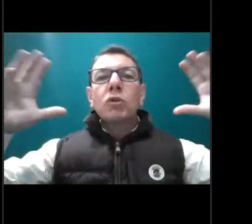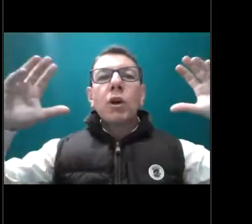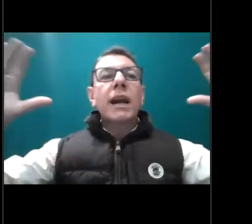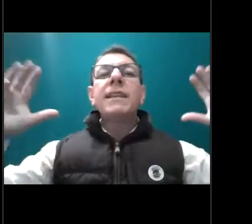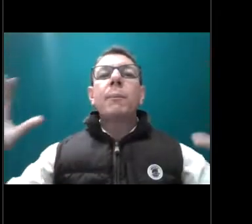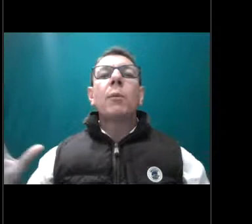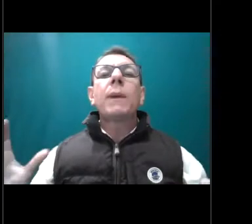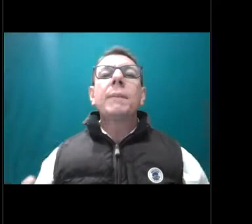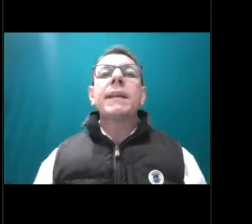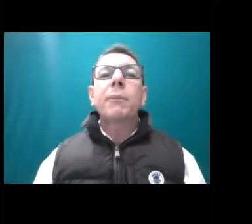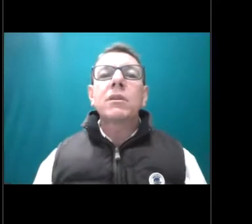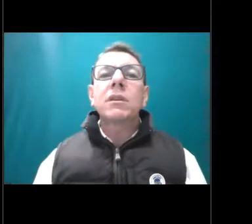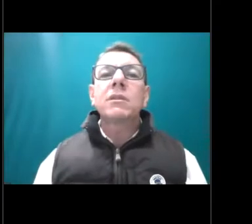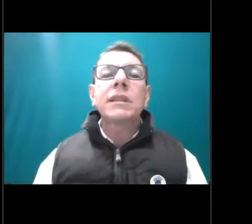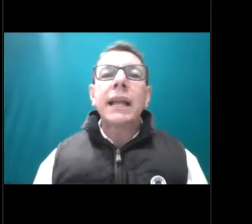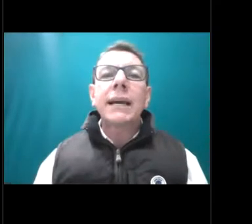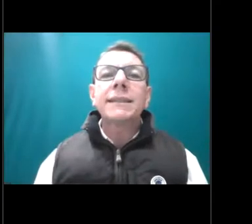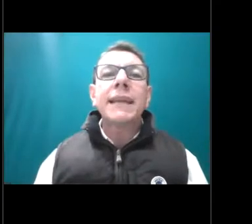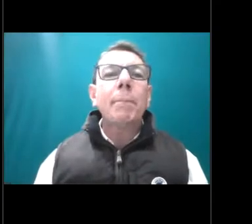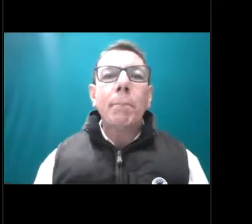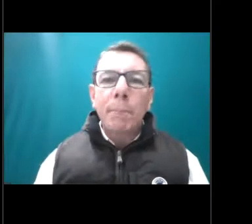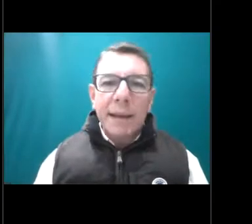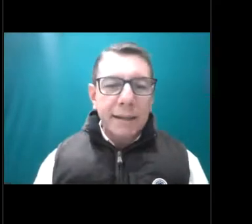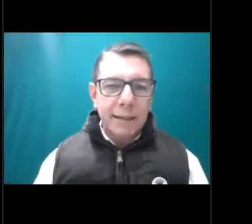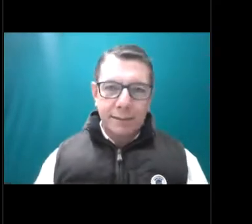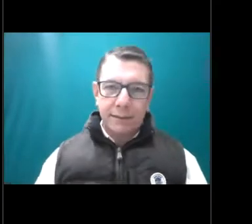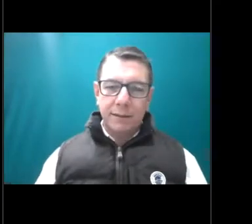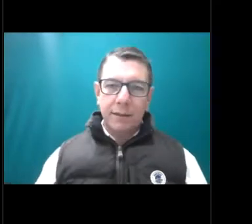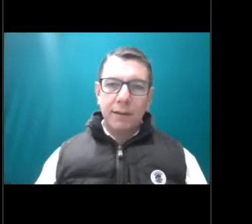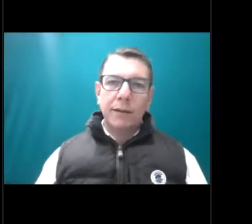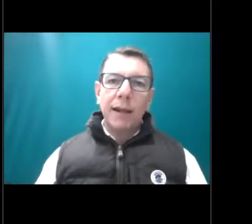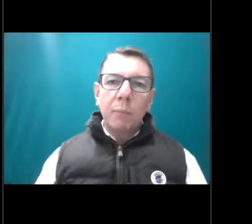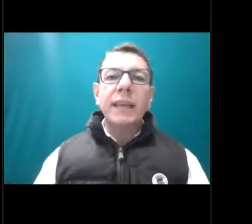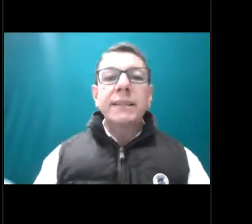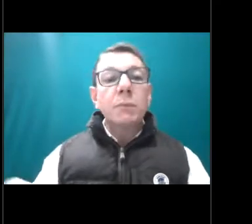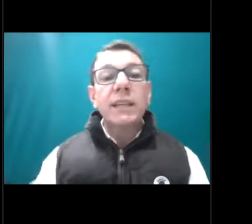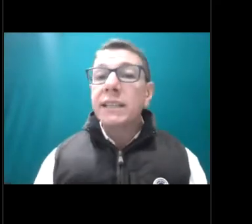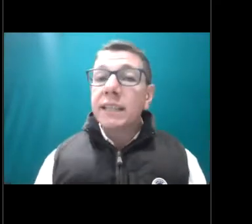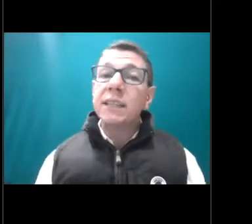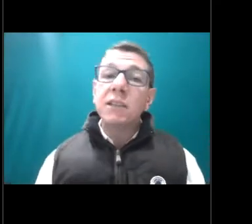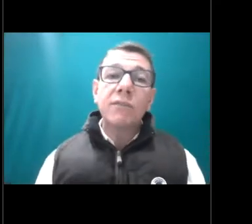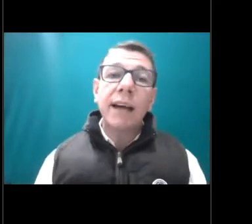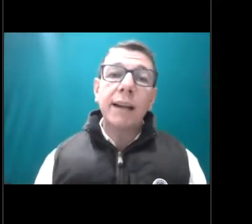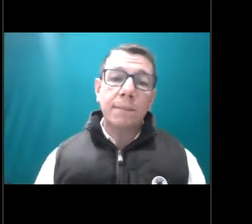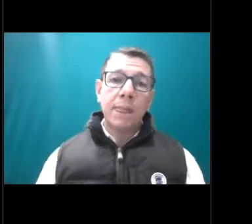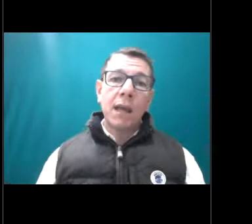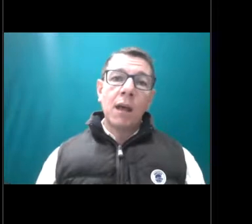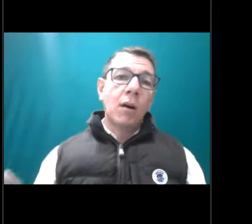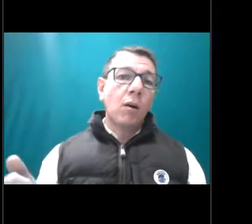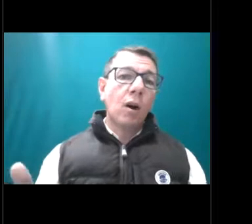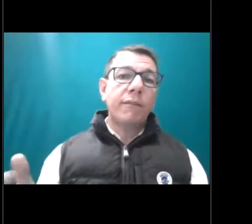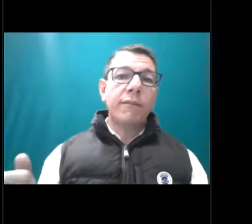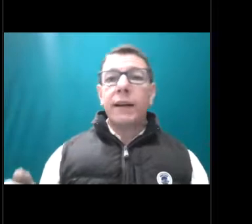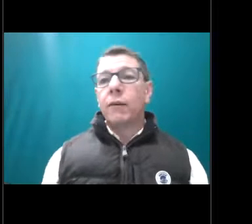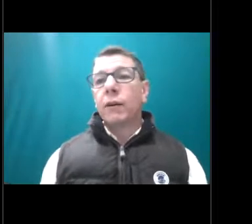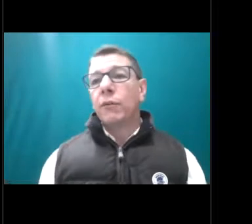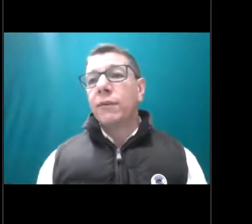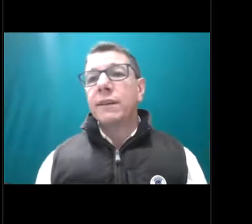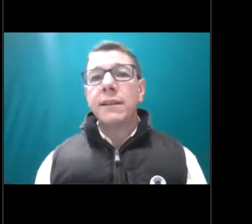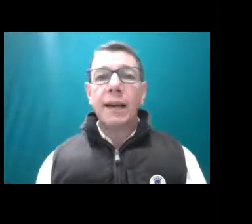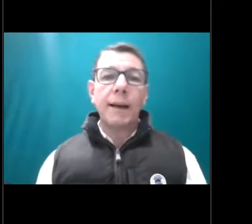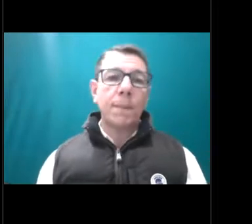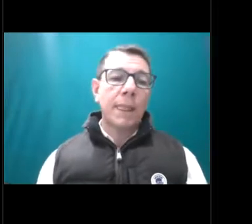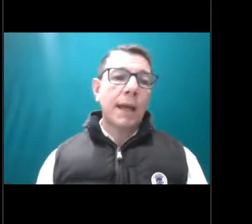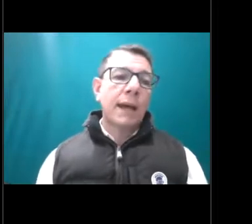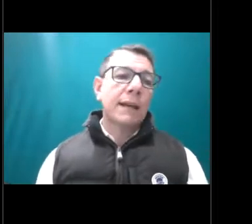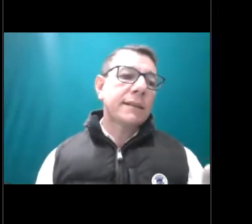o nosso grande problema na produção de silagem? É perdas. Né? Porque, assim, muita gente às vezes fala: ó, Rafael, eu